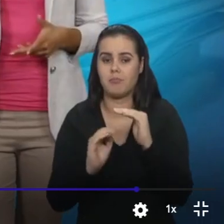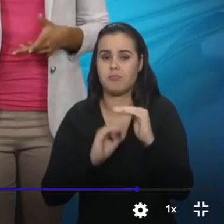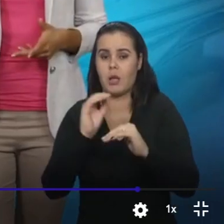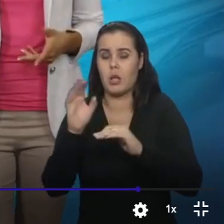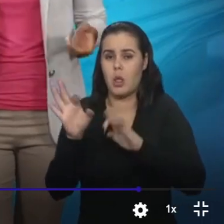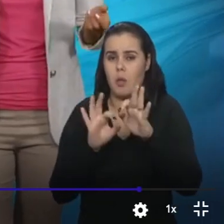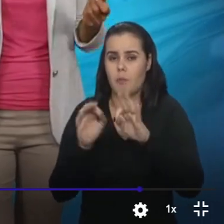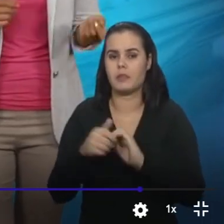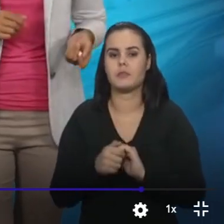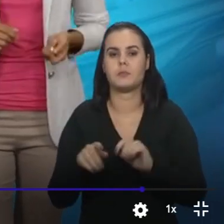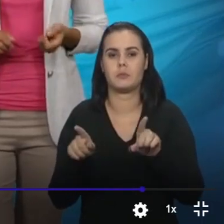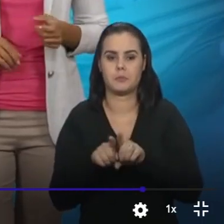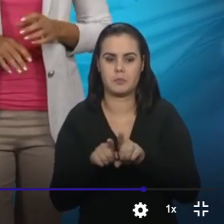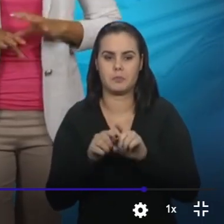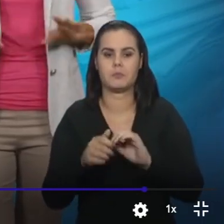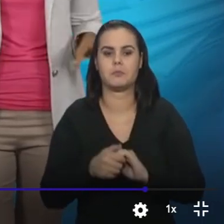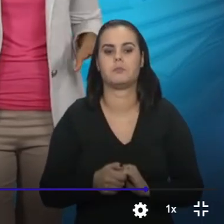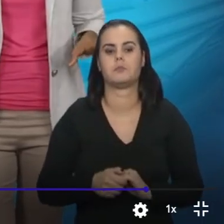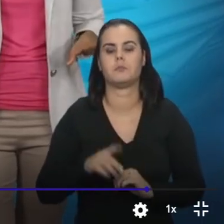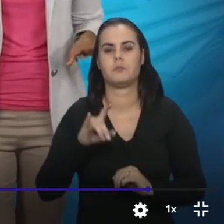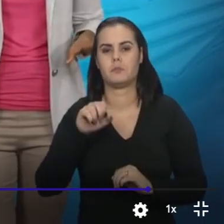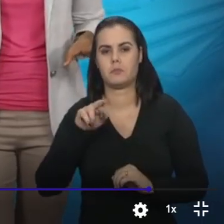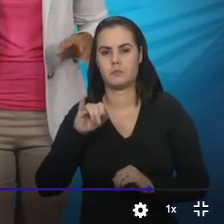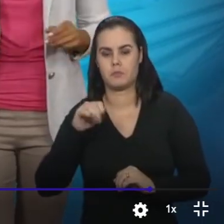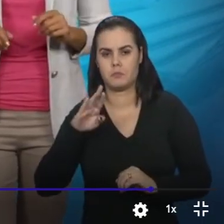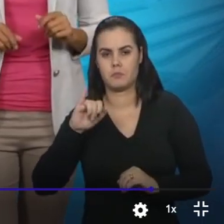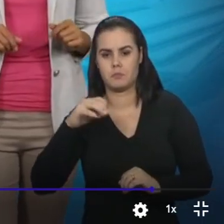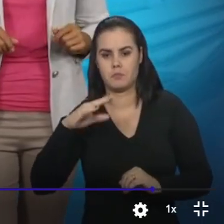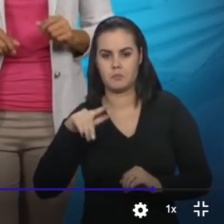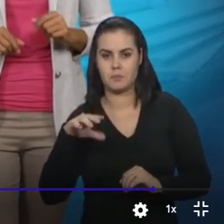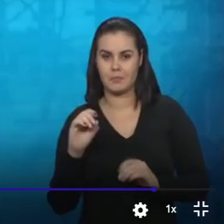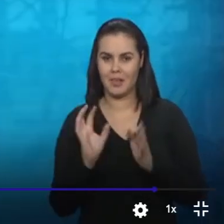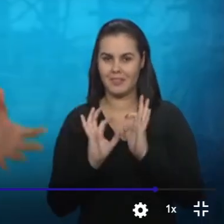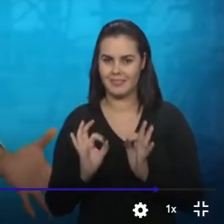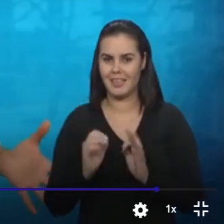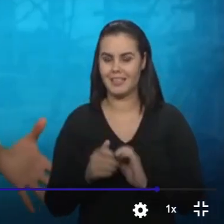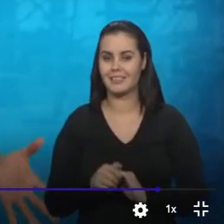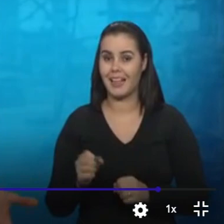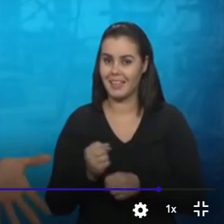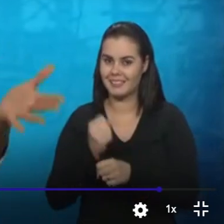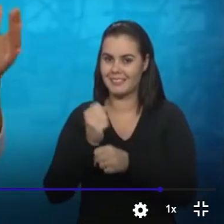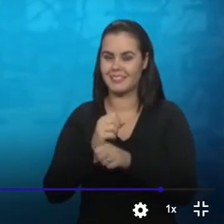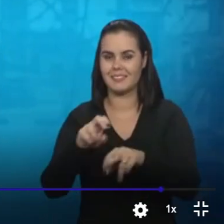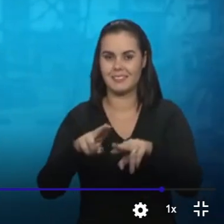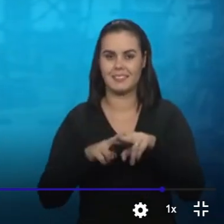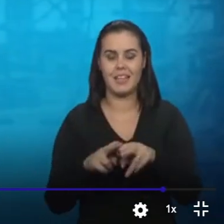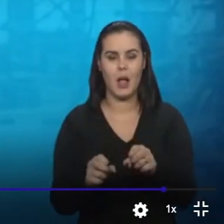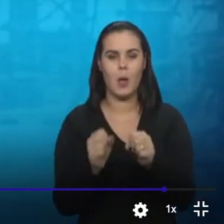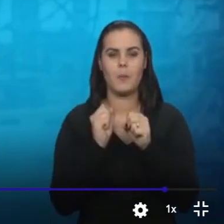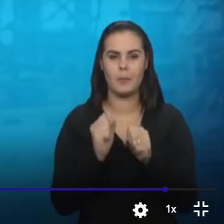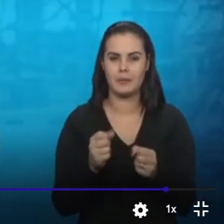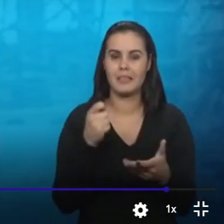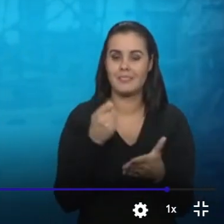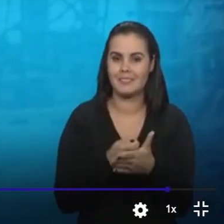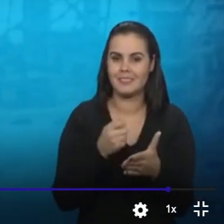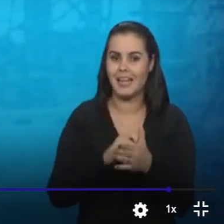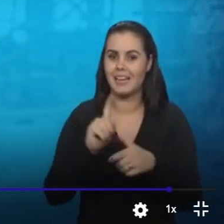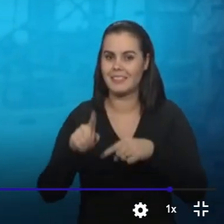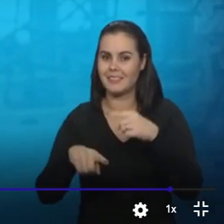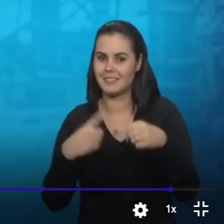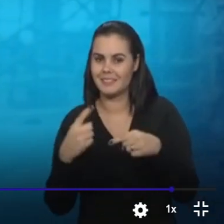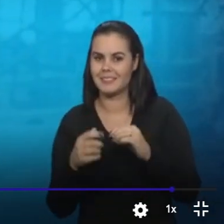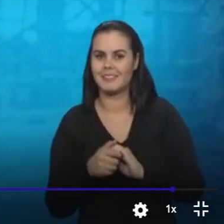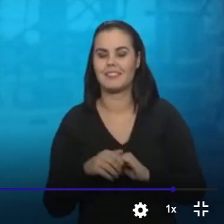um controle e de uma distribuição correta dos materiais durante a obra. Dessa forma, podemos garantir o êxito do produto